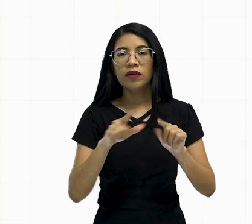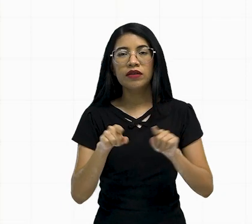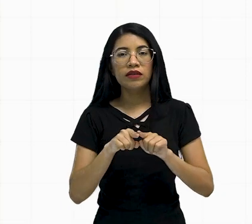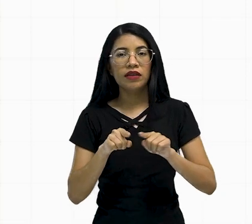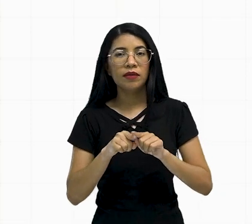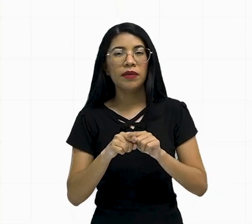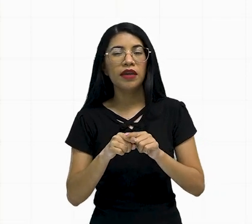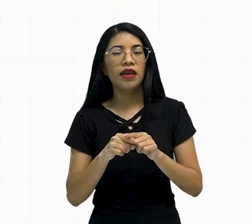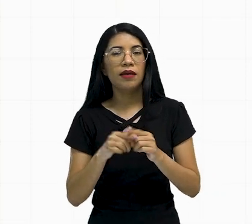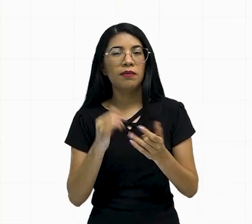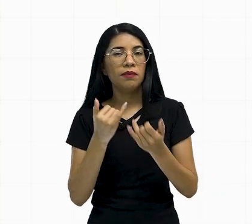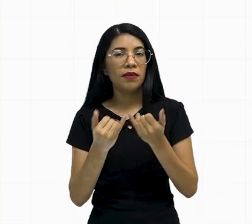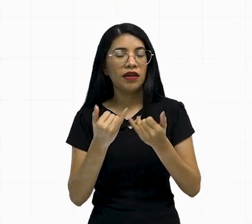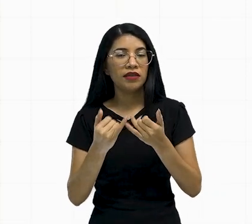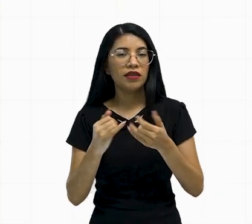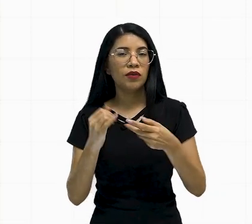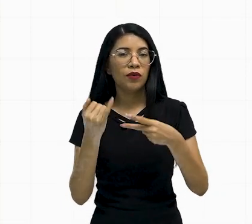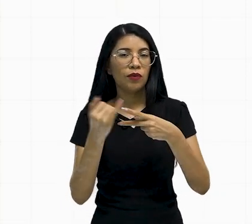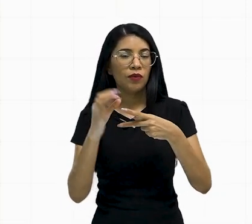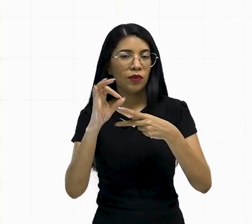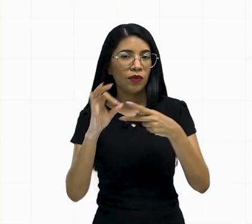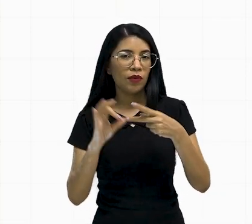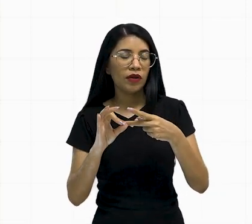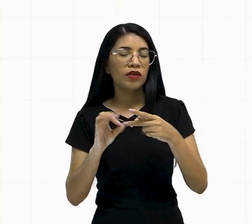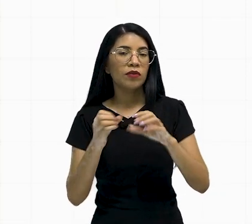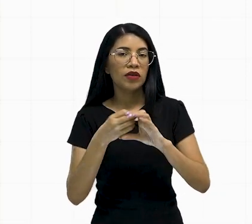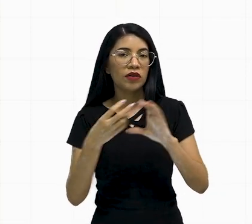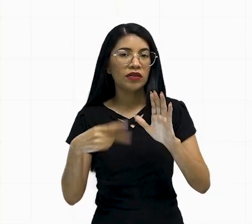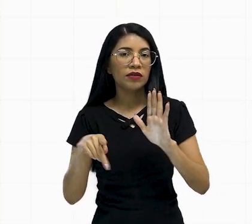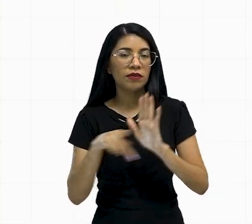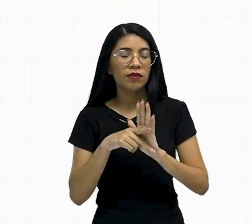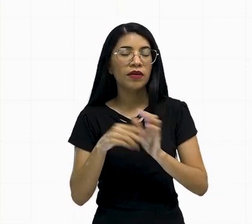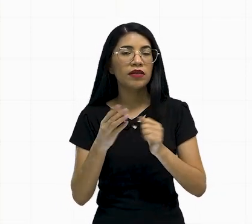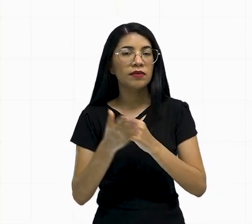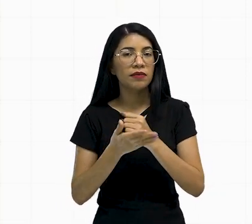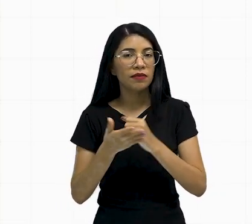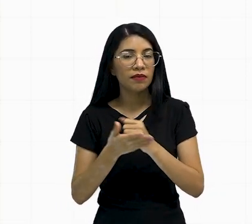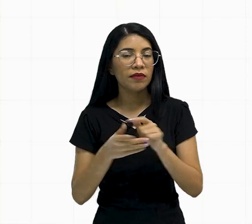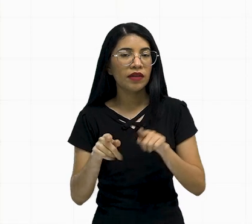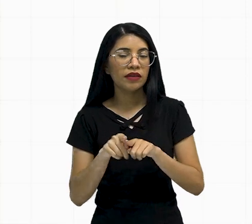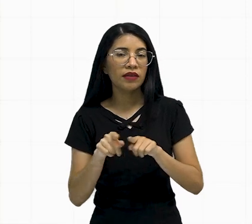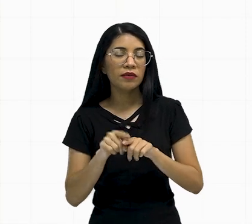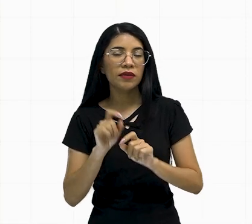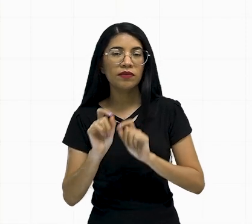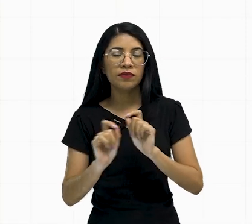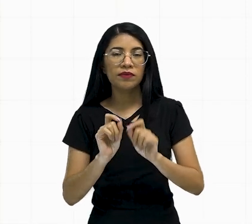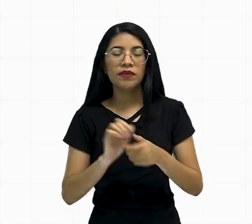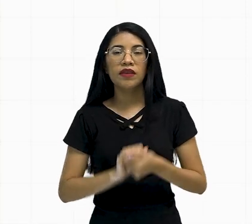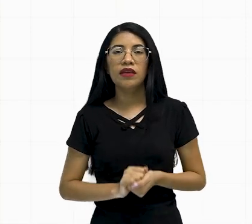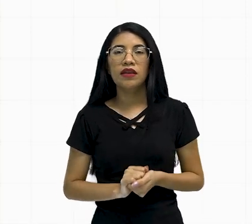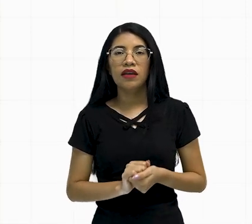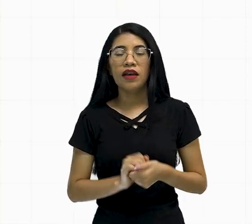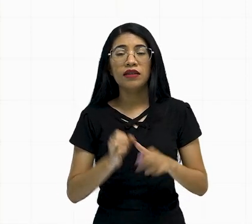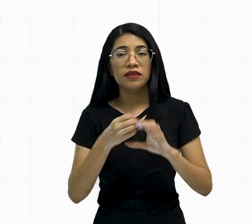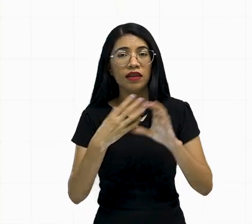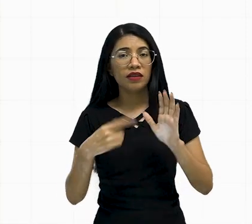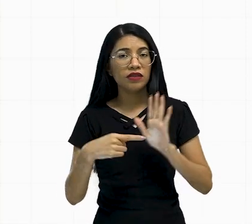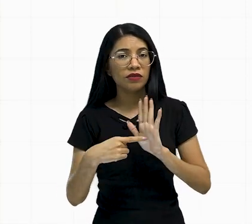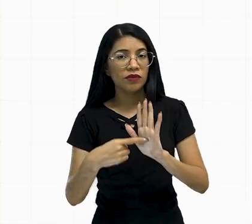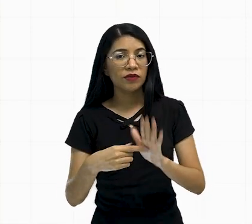polígonos algumas características e propriedades básicas, que foram justamente as que eu te mostrei